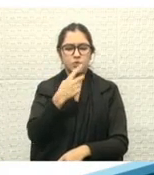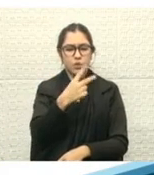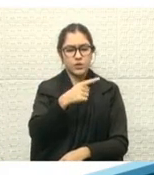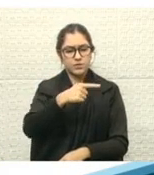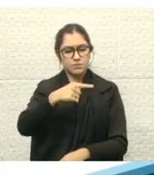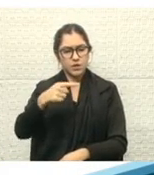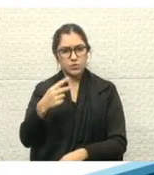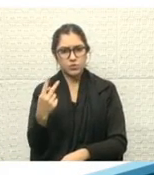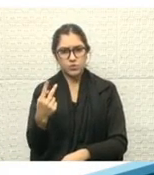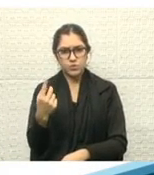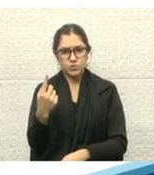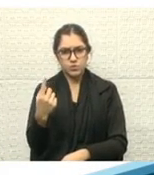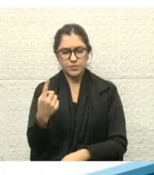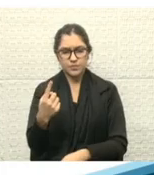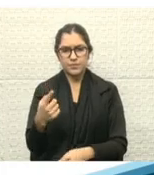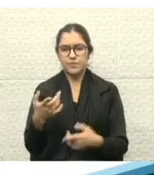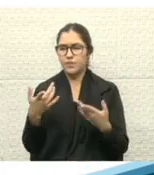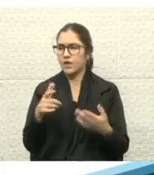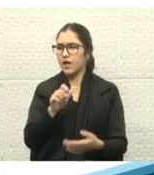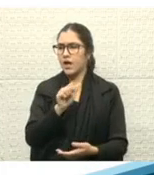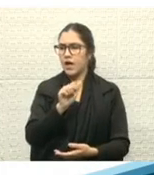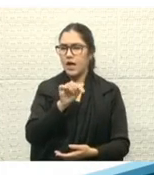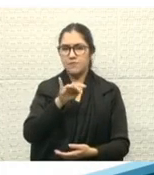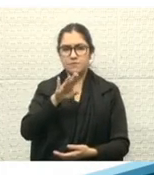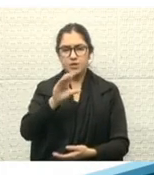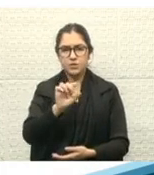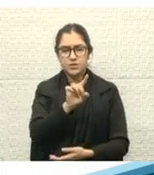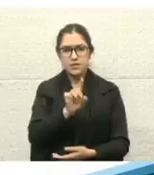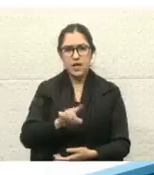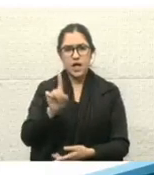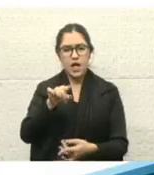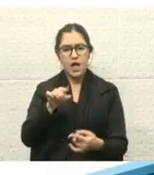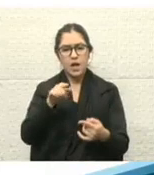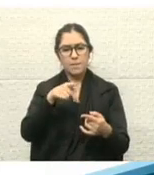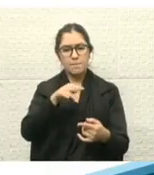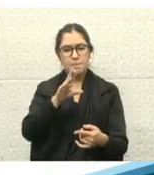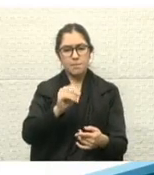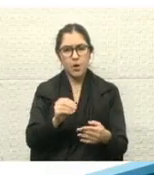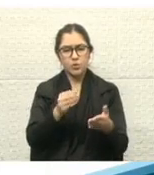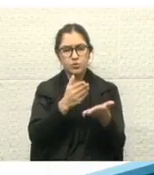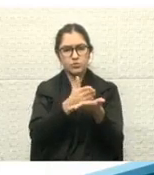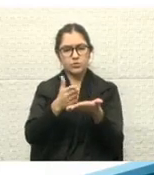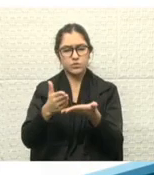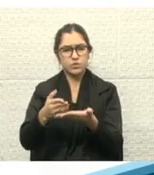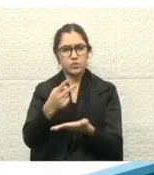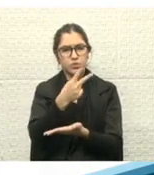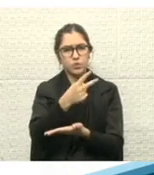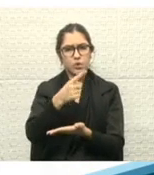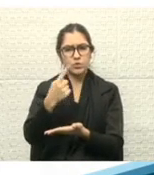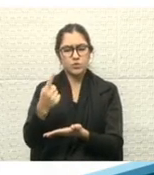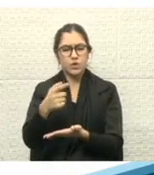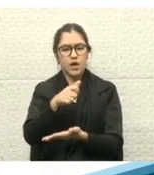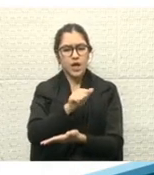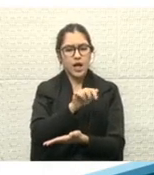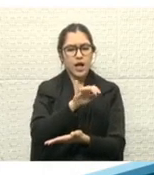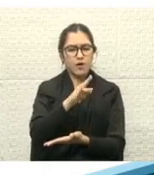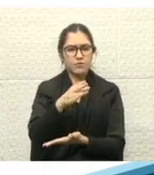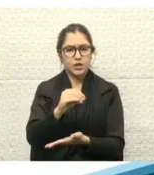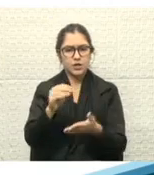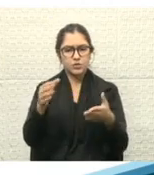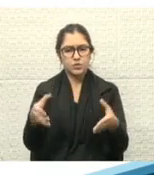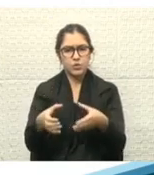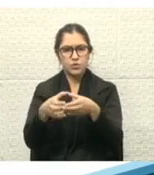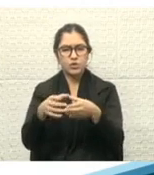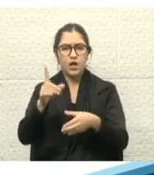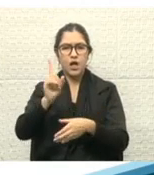1. Logo, o afixo de z é esse ponto de coordenadas 2, 1. E o afixo do